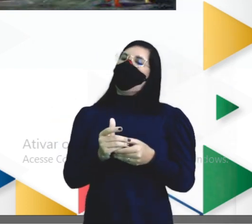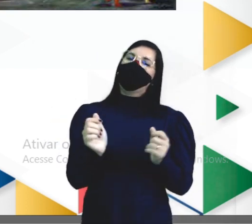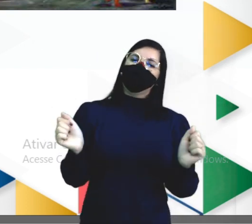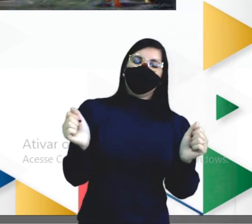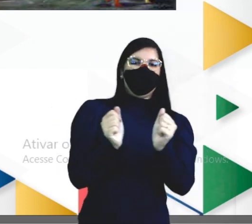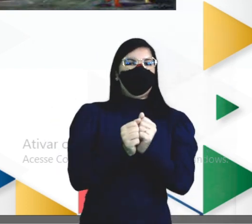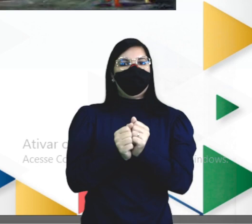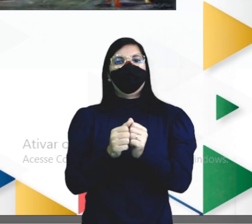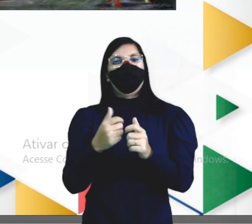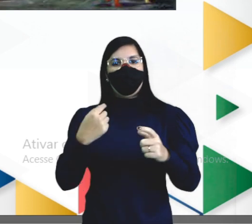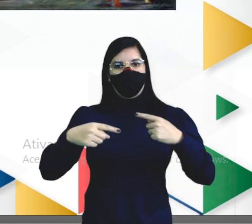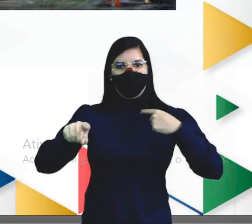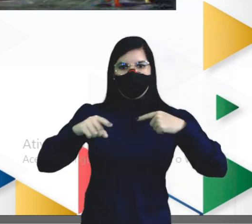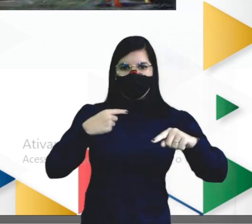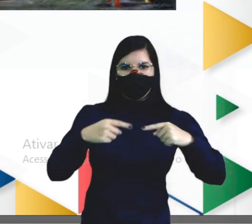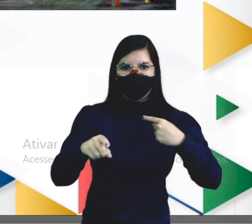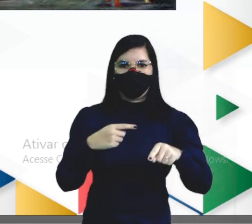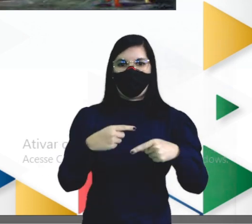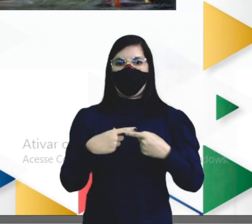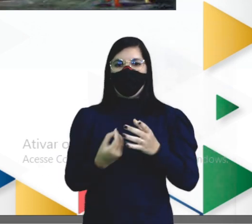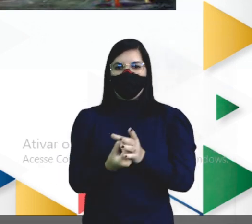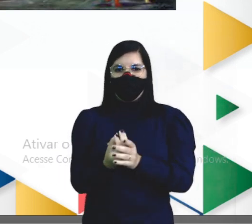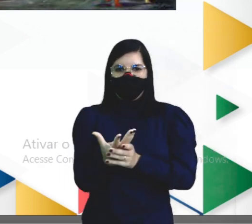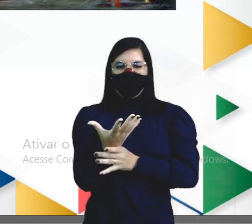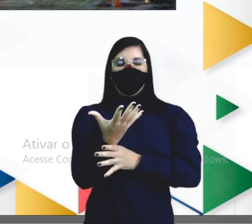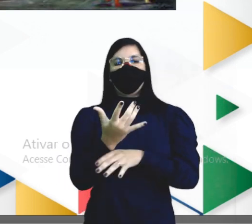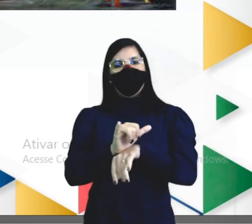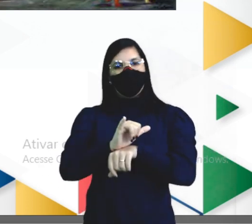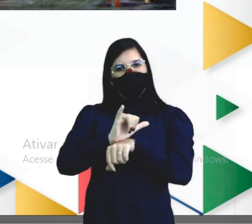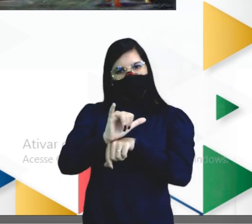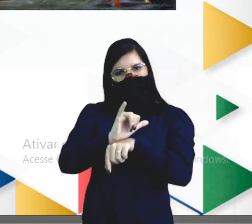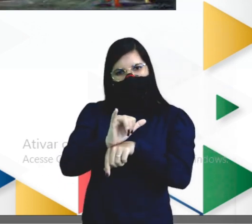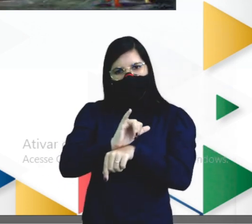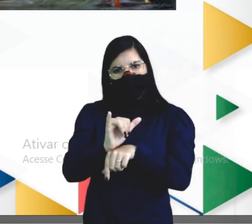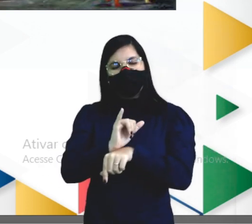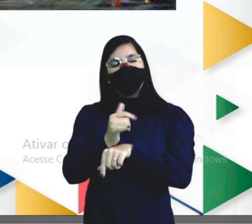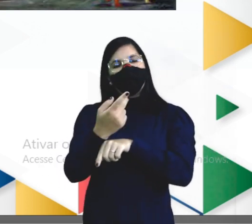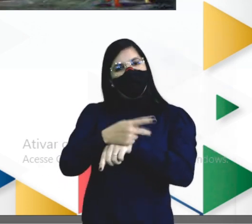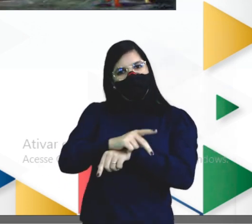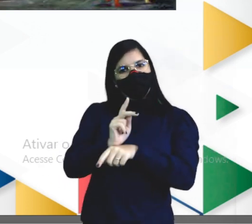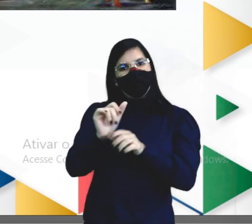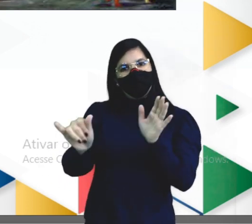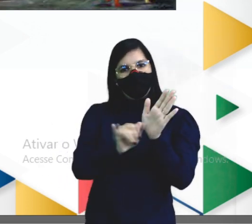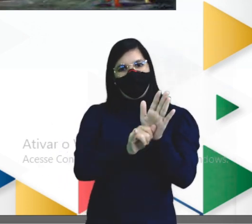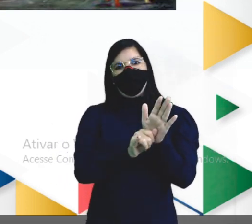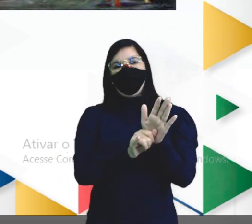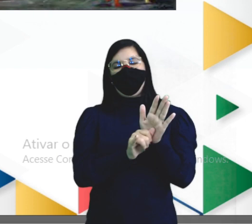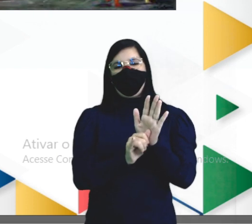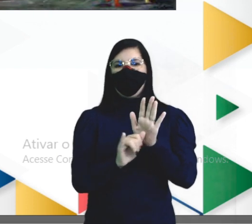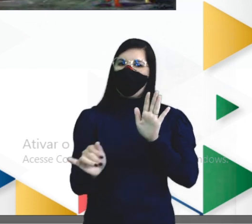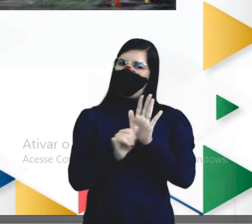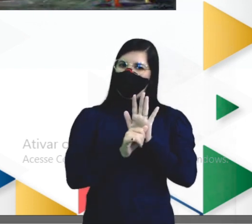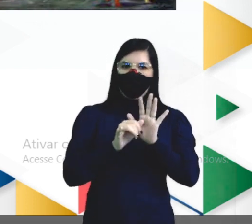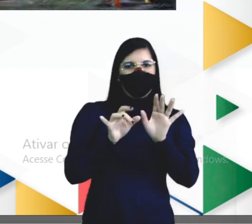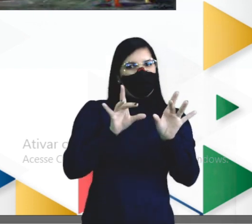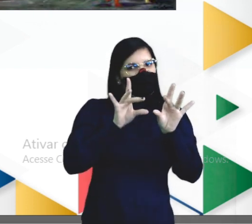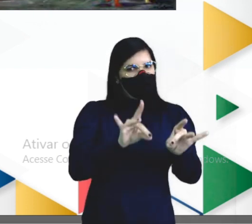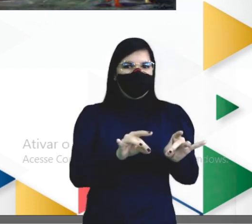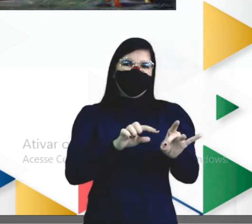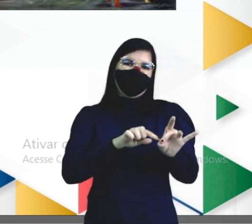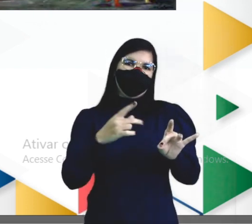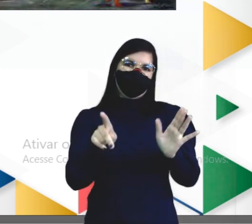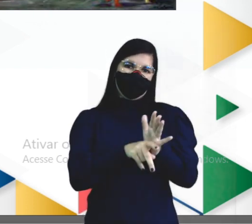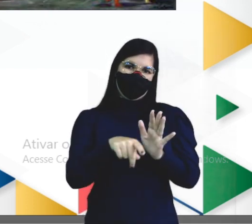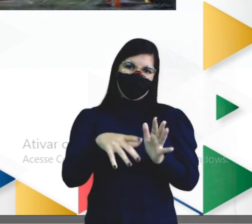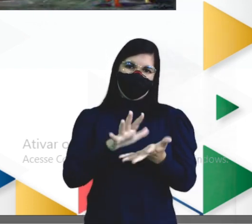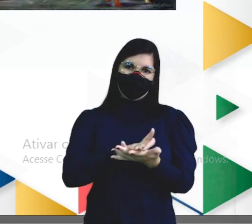né, à sua musicalidade, e ele vai ganhando uma identidade singular, uma identidade única, né?